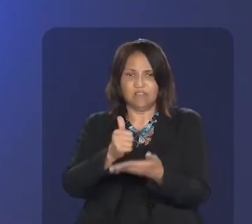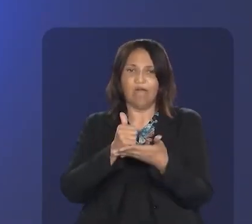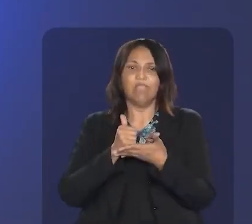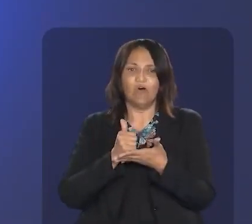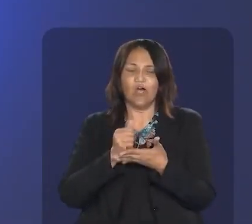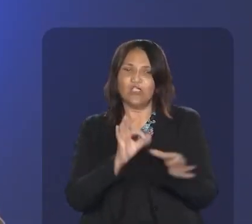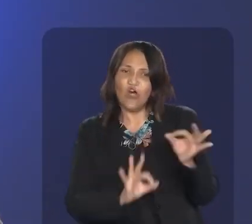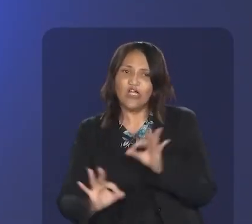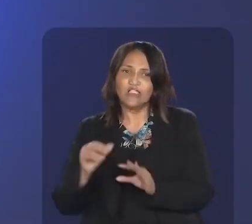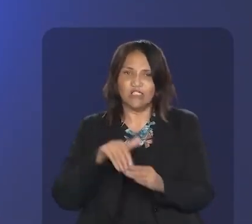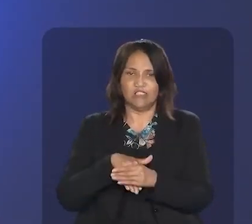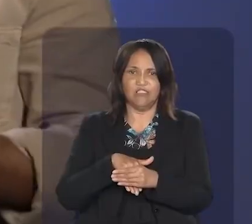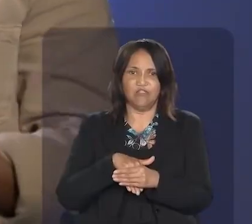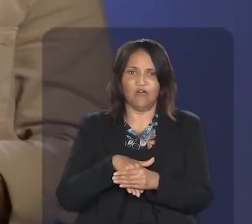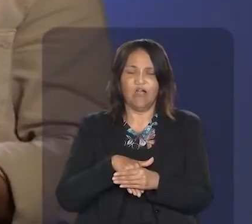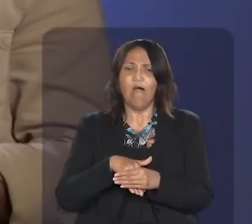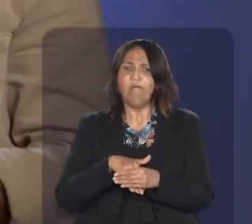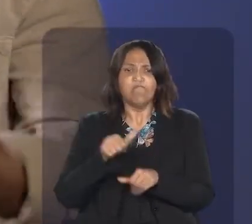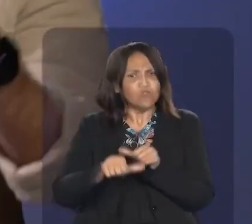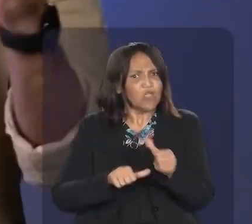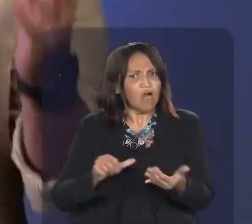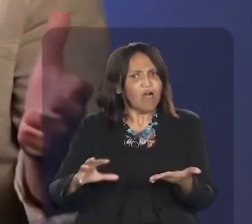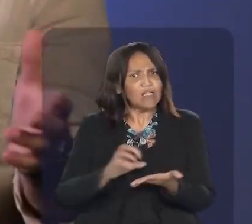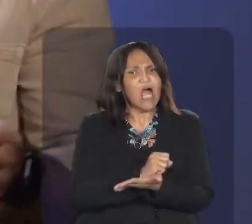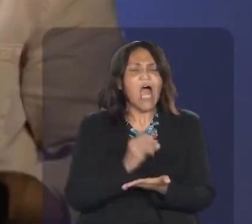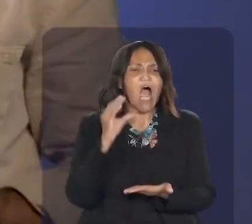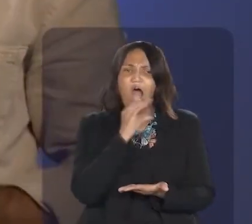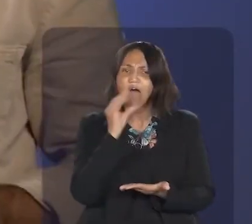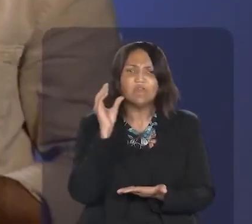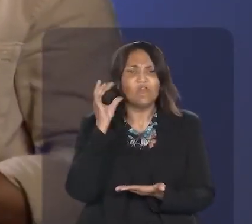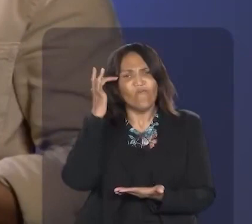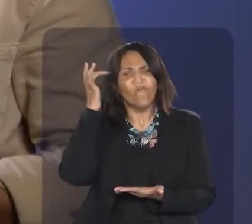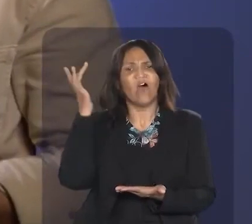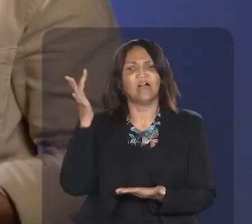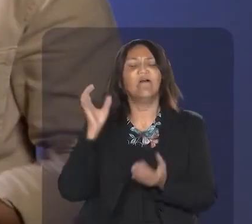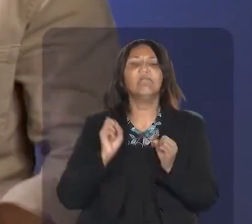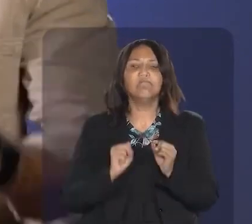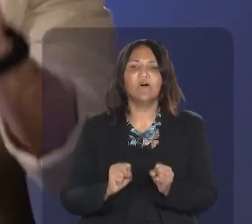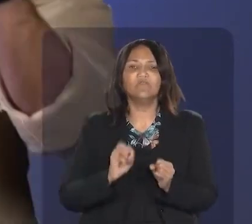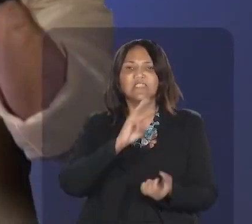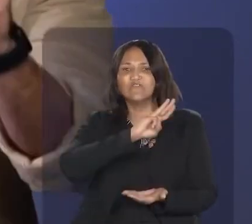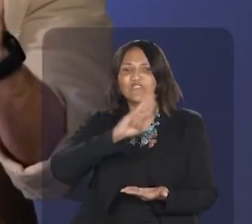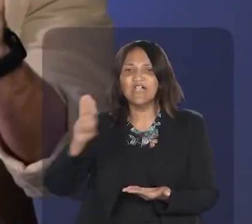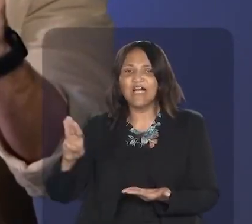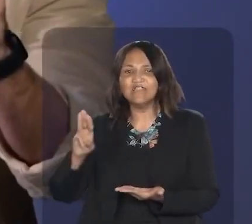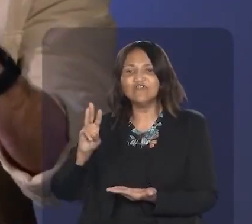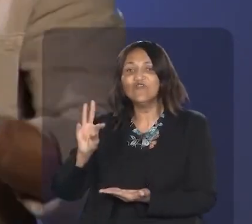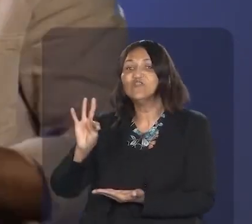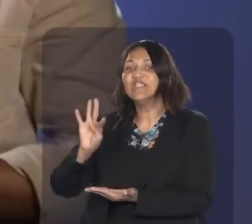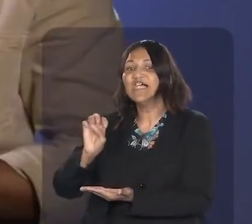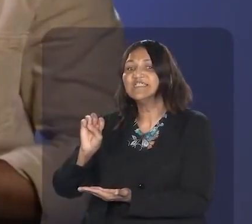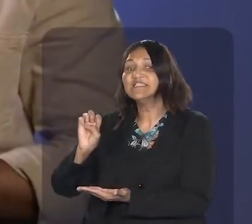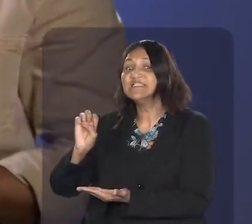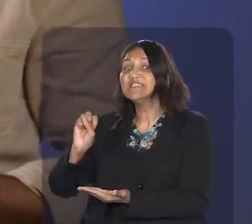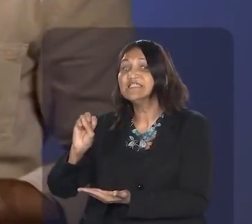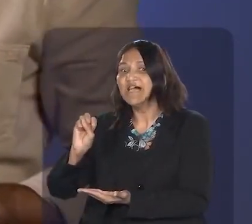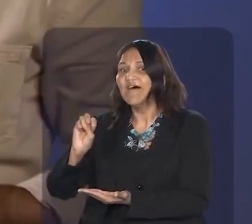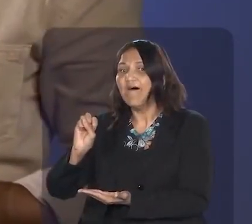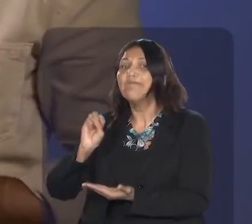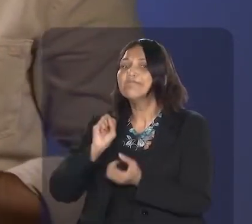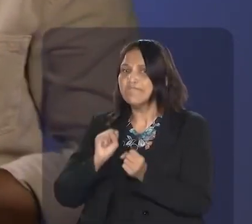hora de planejar as eleições. Atualizar o cadastro é rápido, fácil e você pode fazer pelo site do TSE. Bora